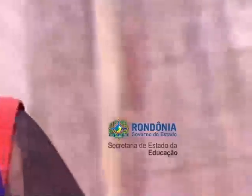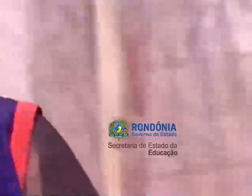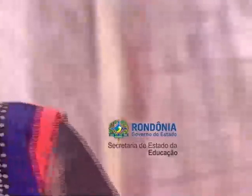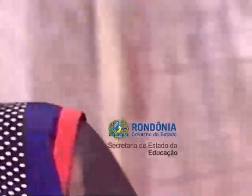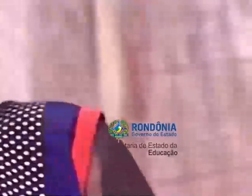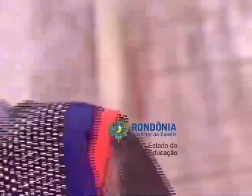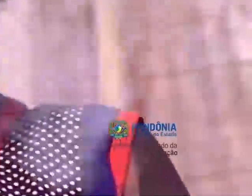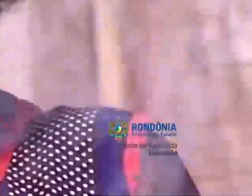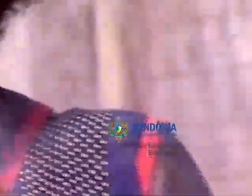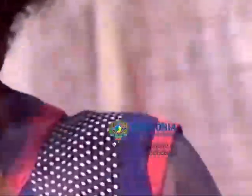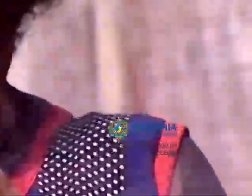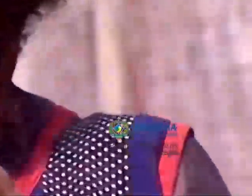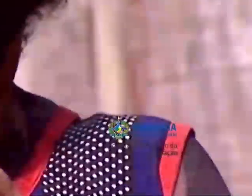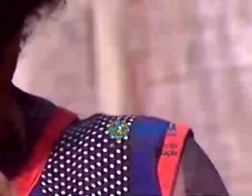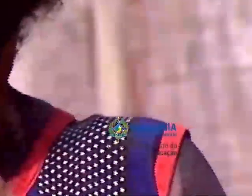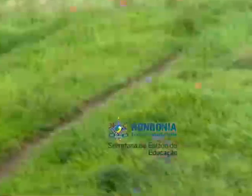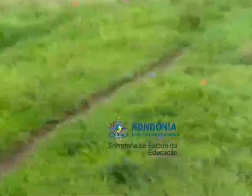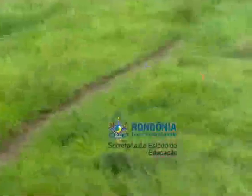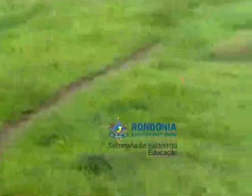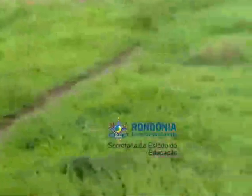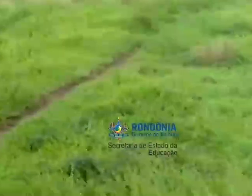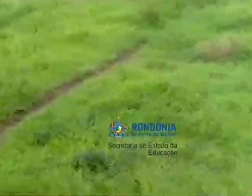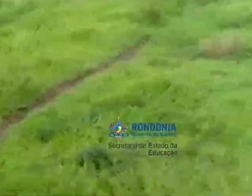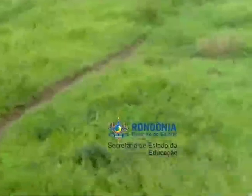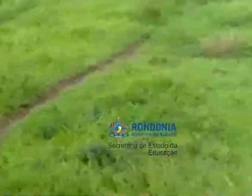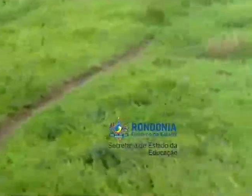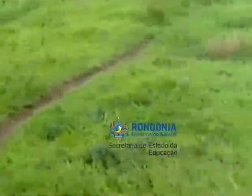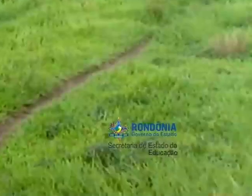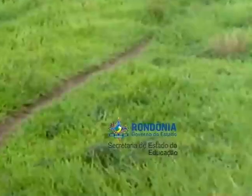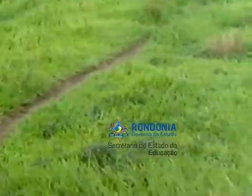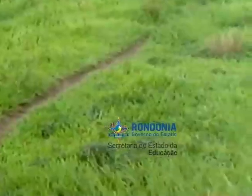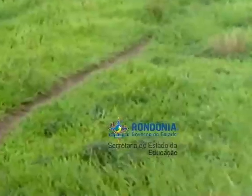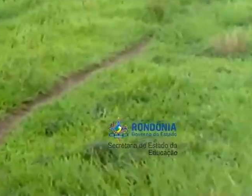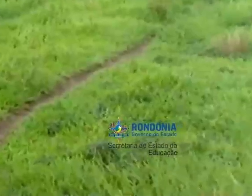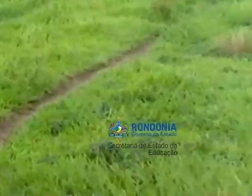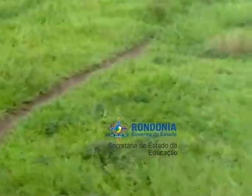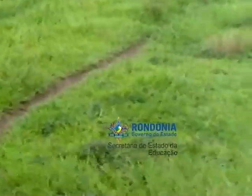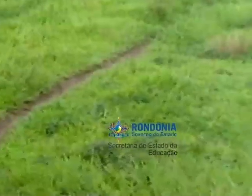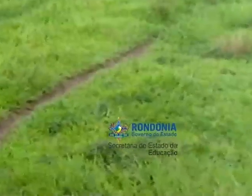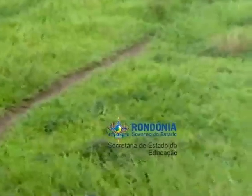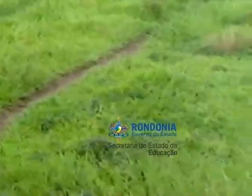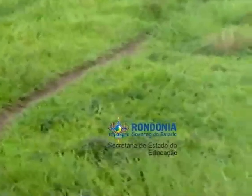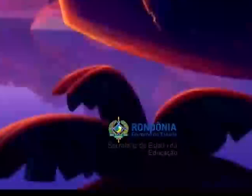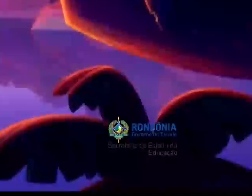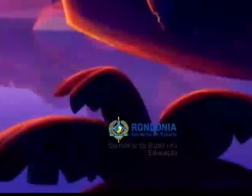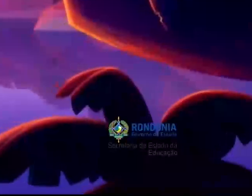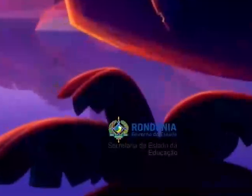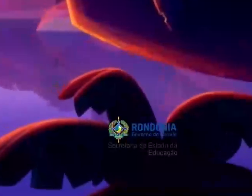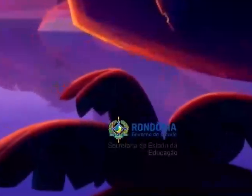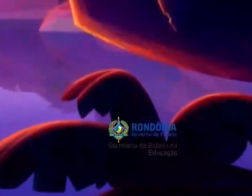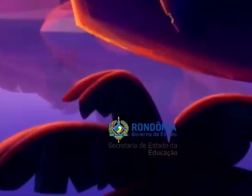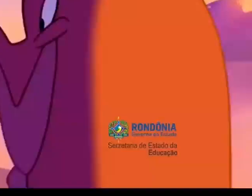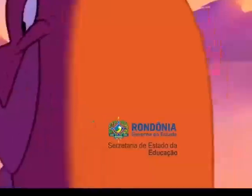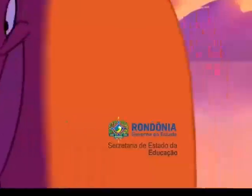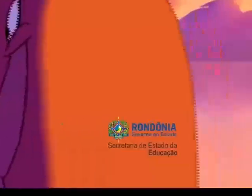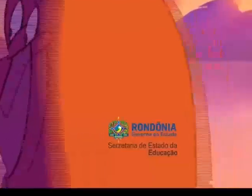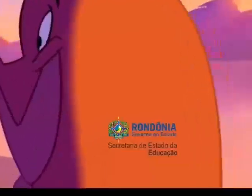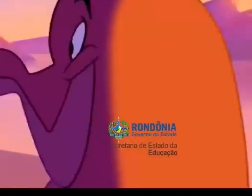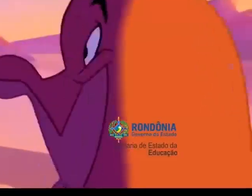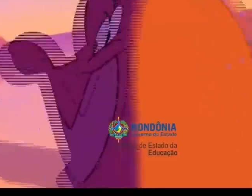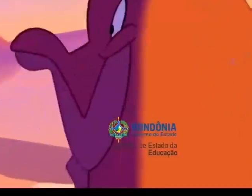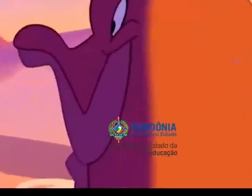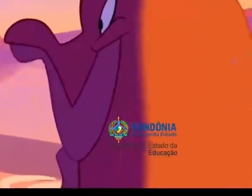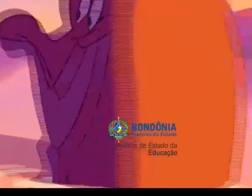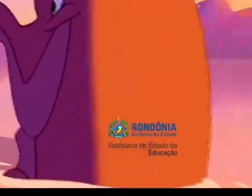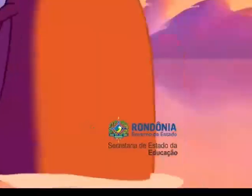presentes em todos os estados do norte do Brasil, principalmente entre as populações ribeirinhas. Quem viaja pelo